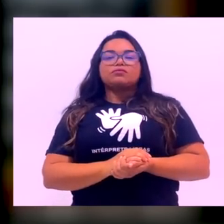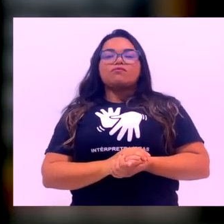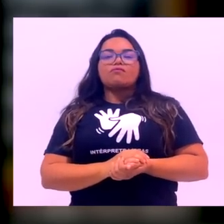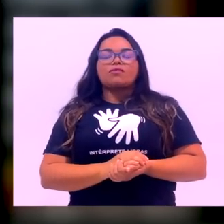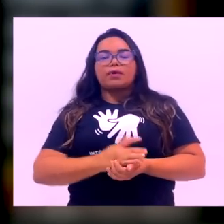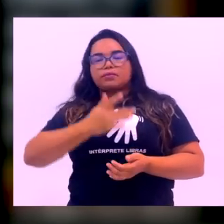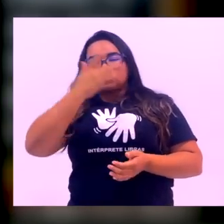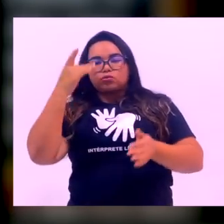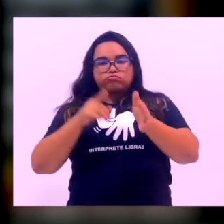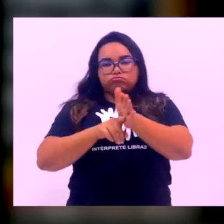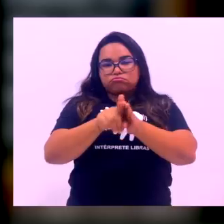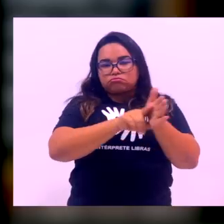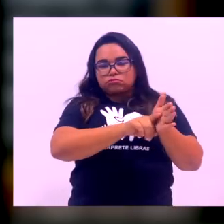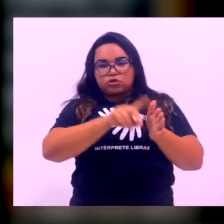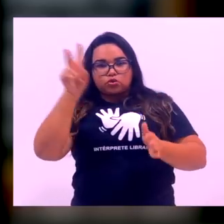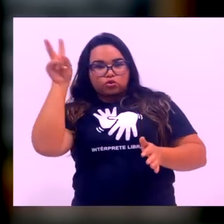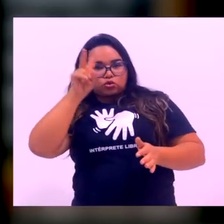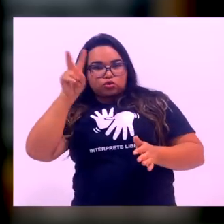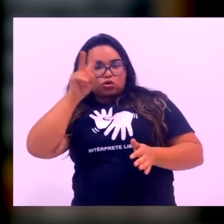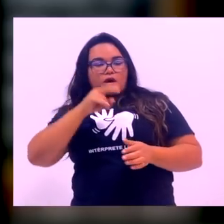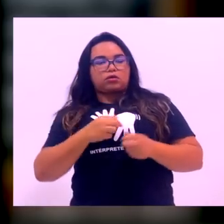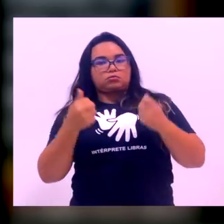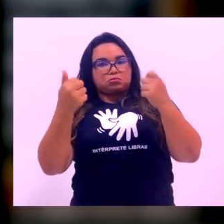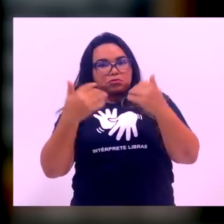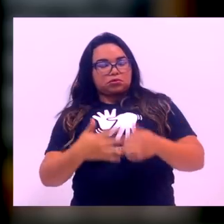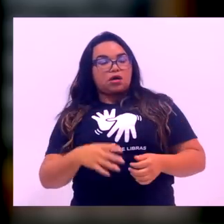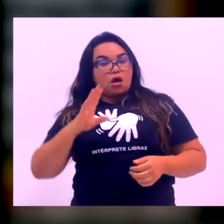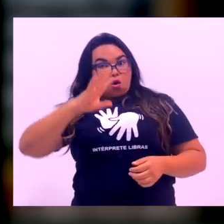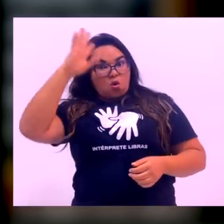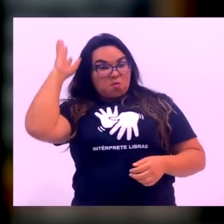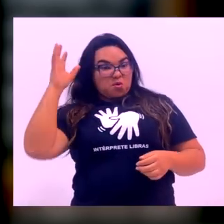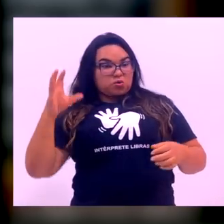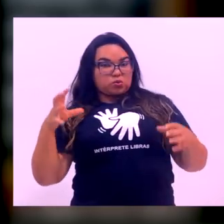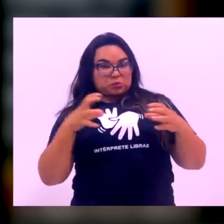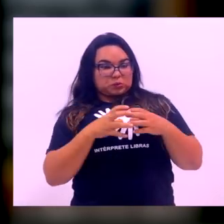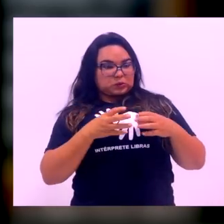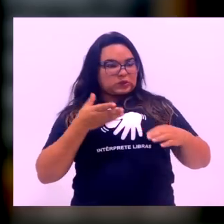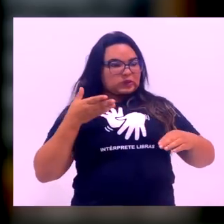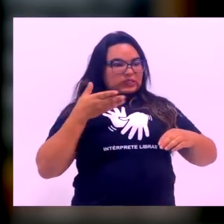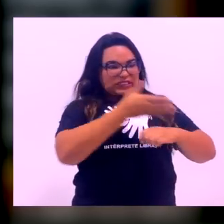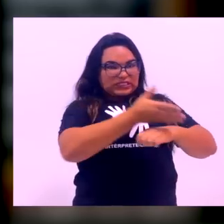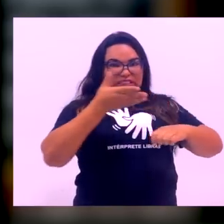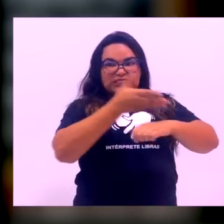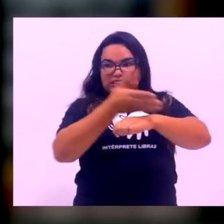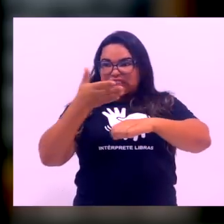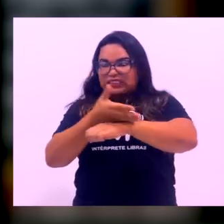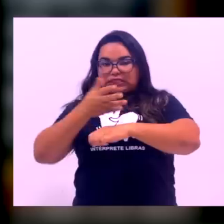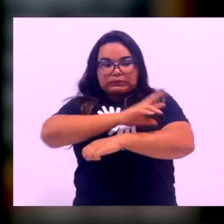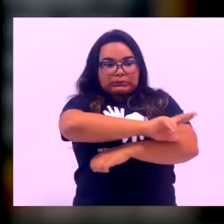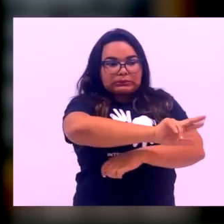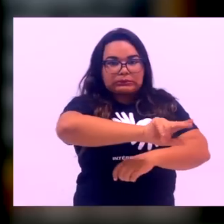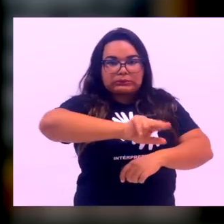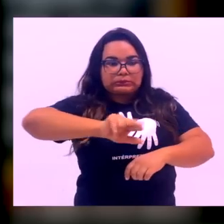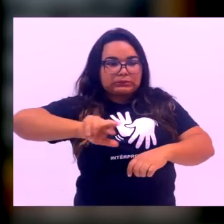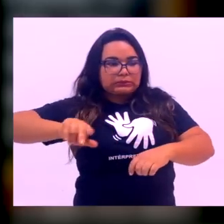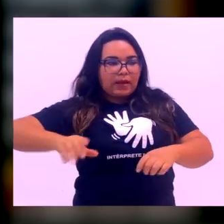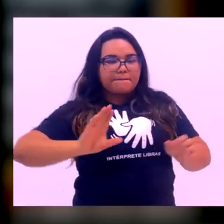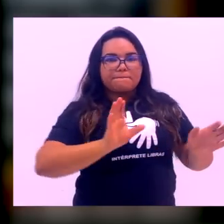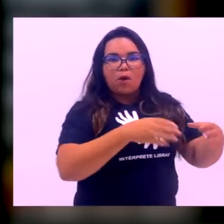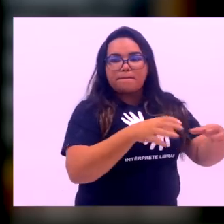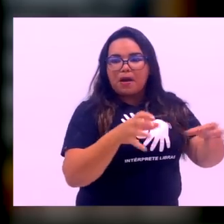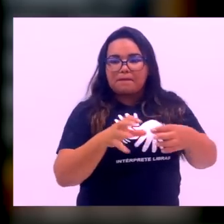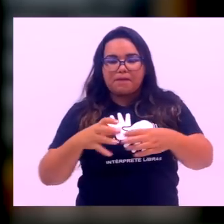Rolland diz: eles, os romanos, conquistaram indiscriminadamente todas as províncias e reinos. Em